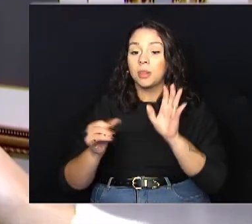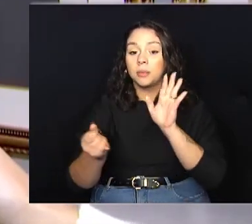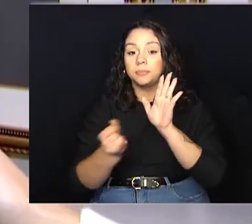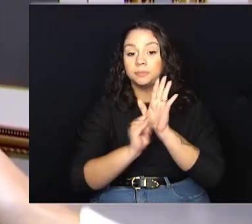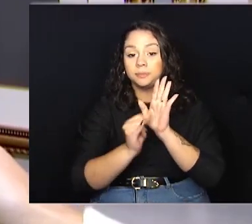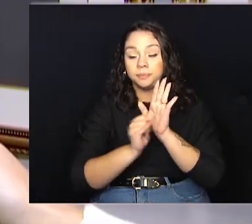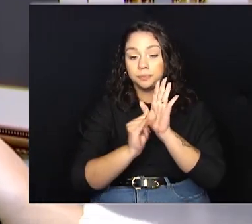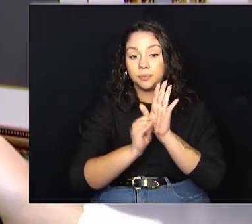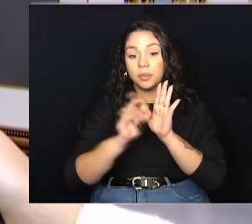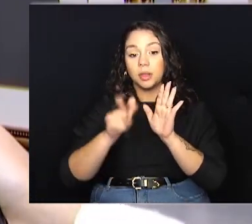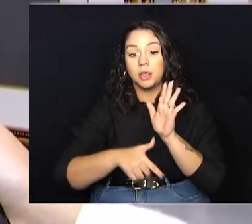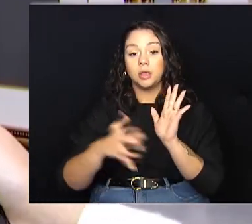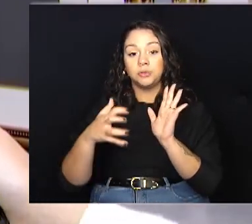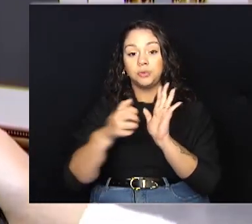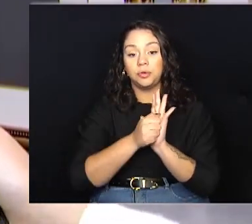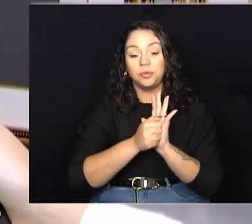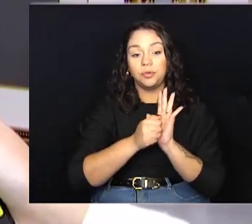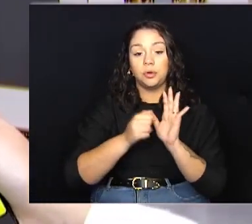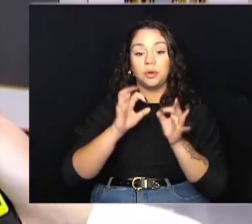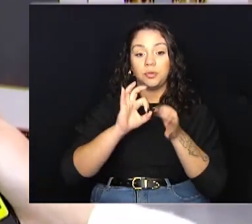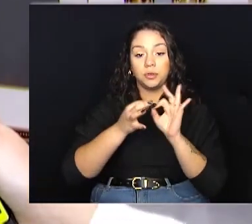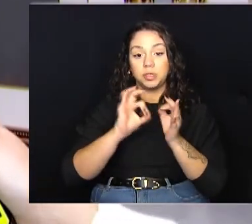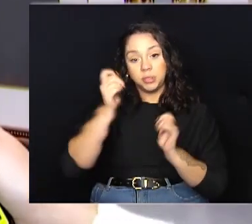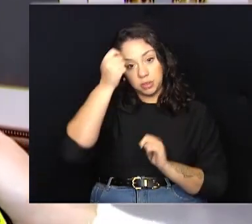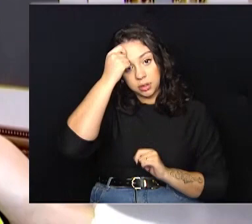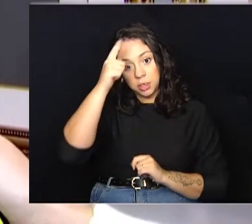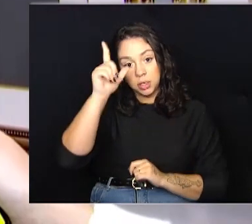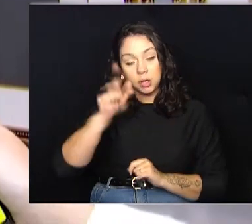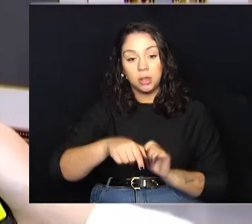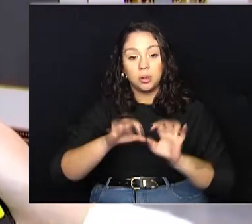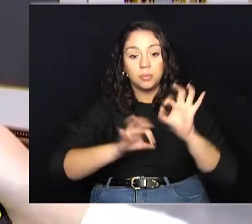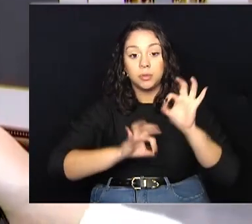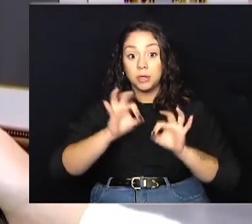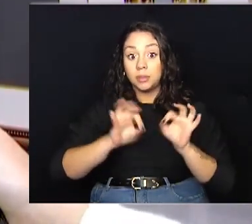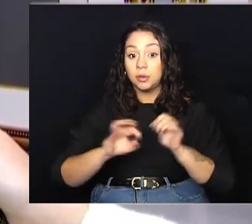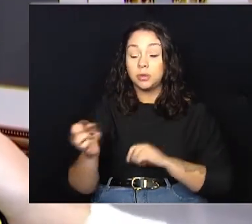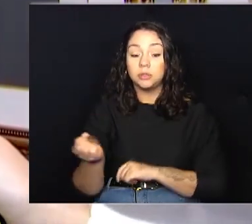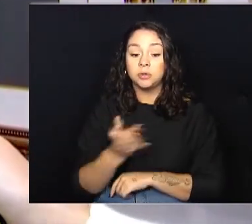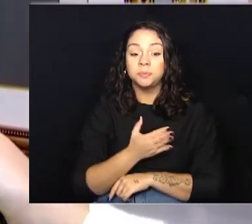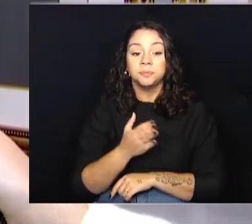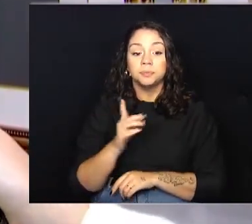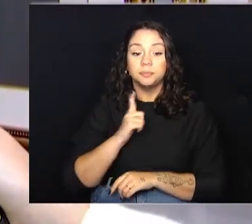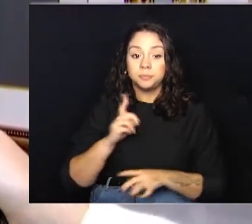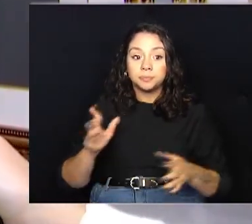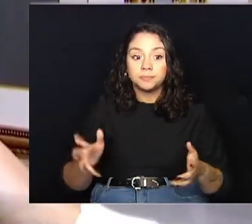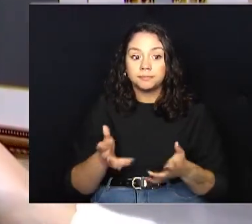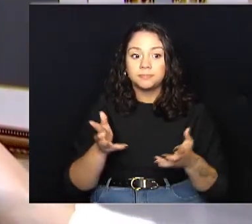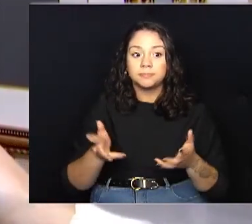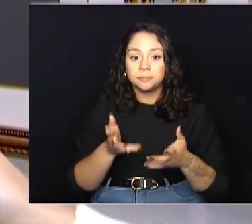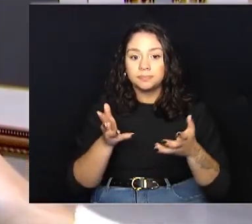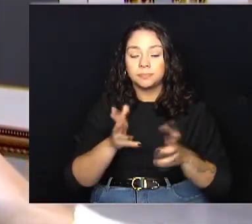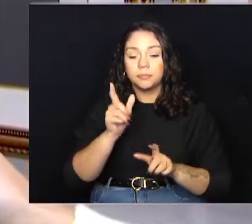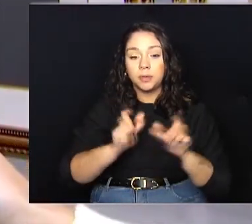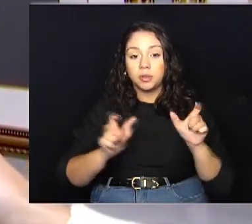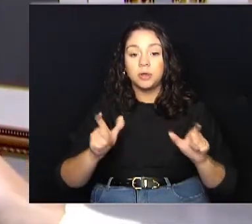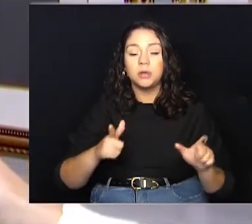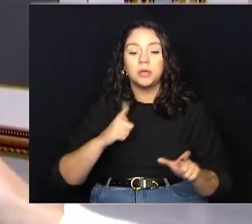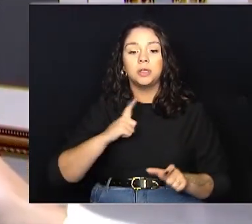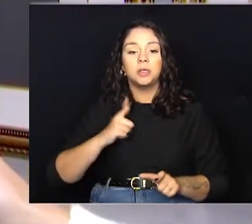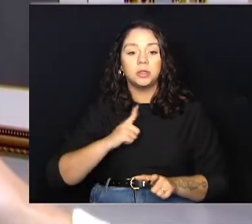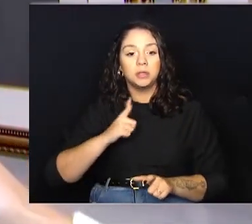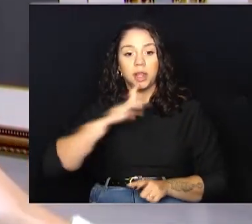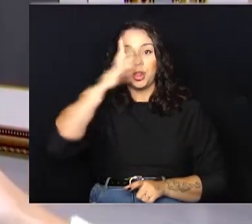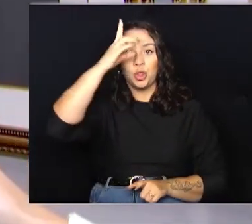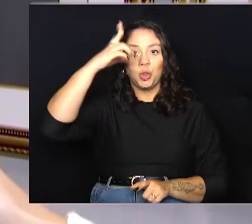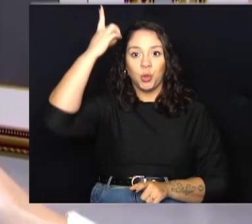oficinas culturais a oficina cultural é um programa novo onde a gente potencializa pessoas que têm dons culturais